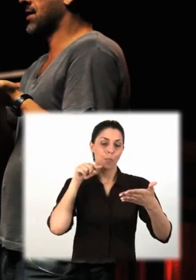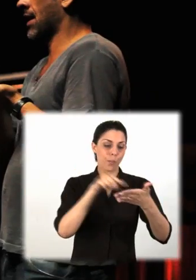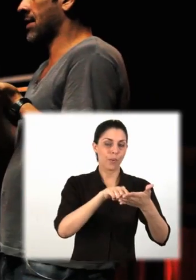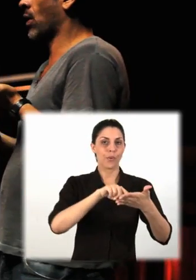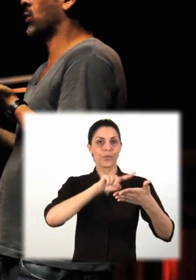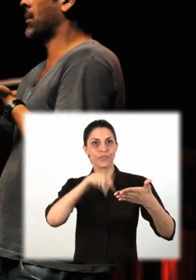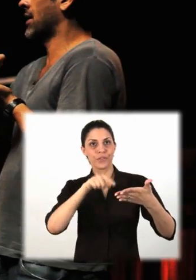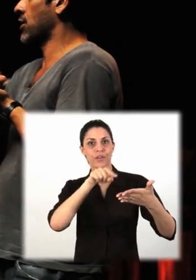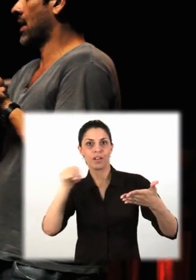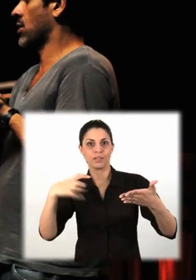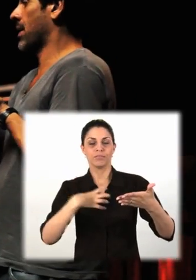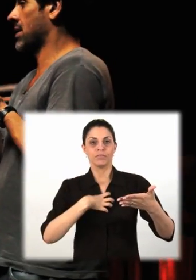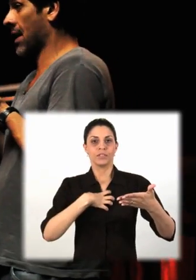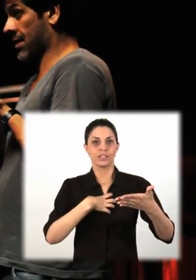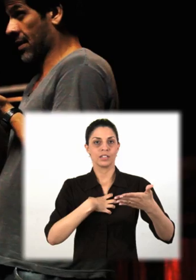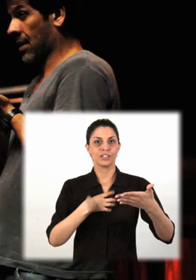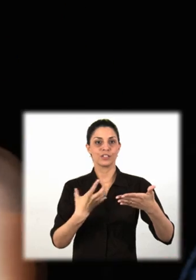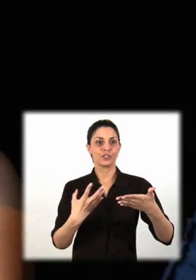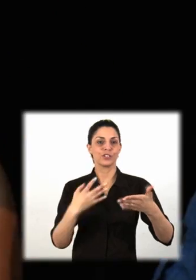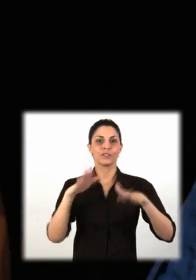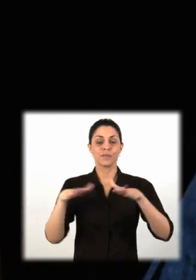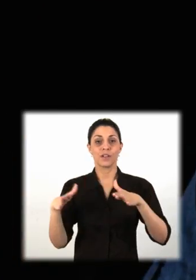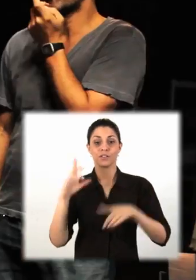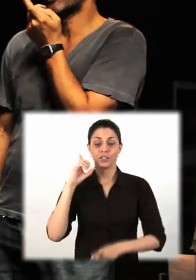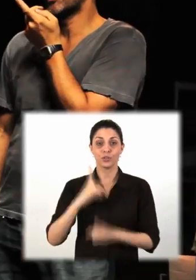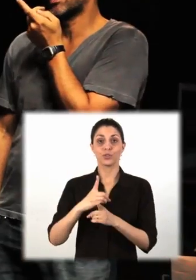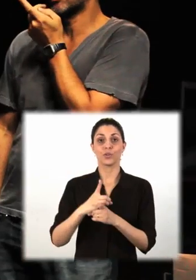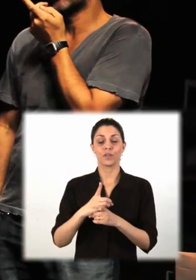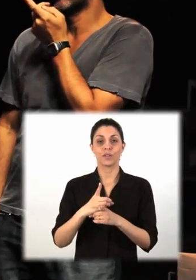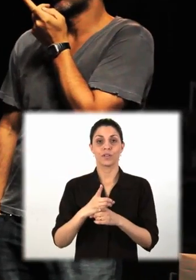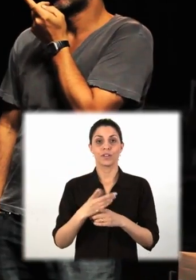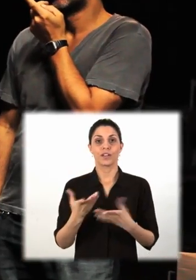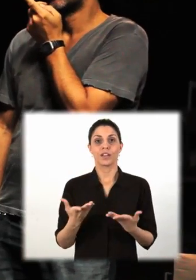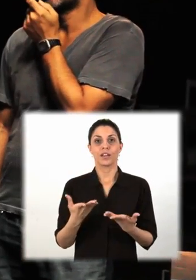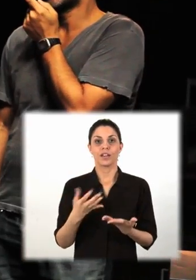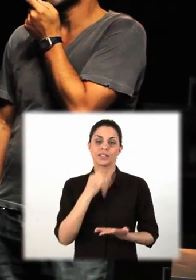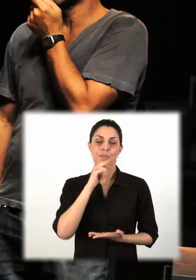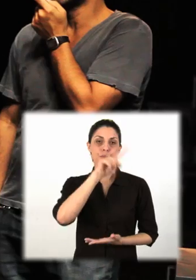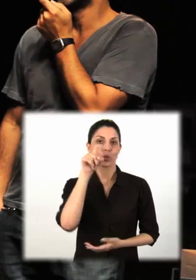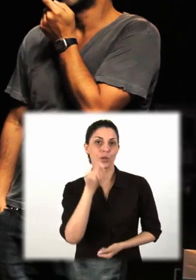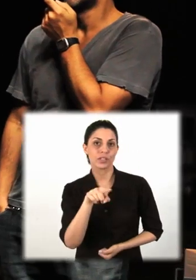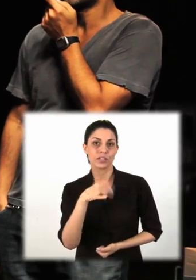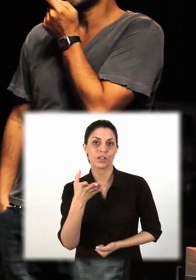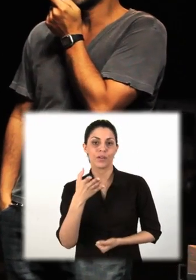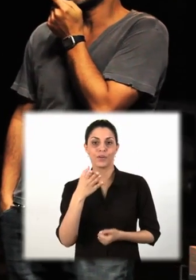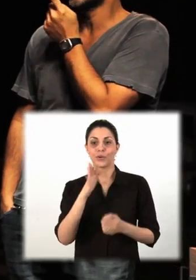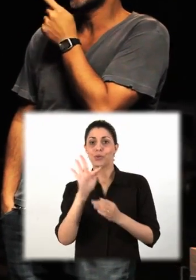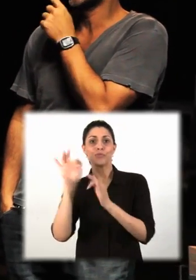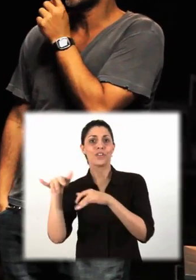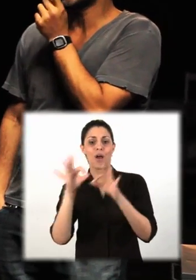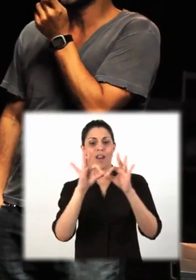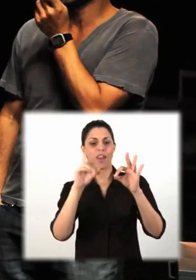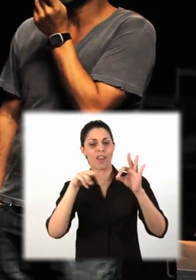está a reticência, qual é o tamanho da respiração de uma reticência. Às vezes você descobre que é interrogação no final, e